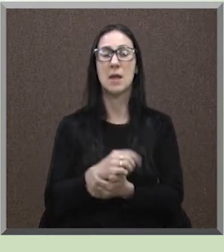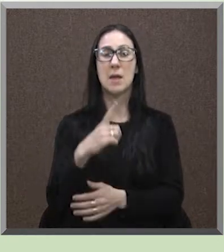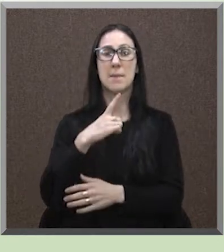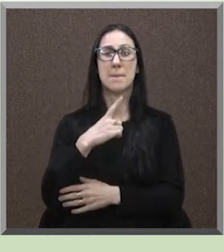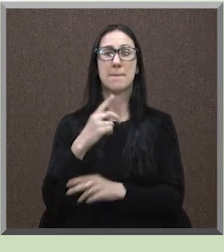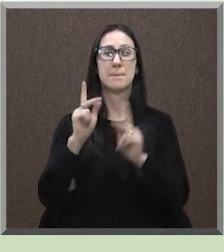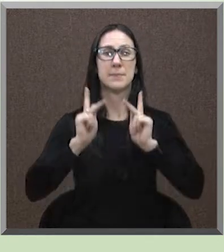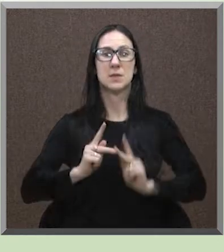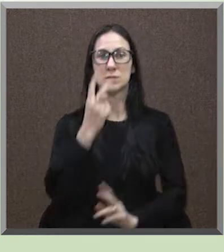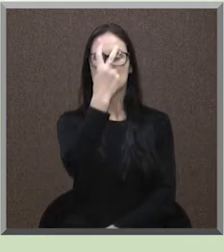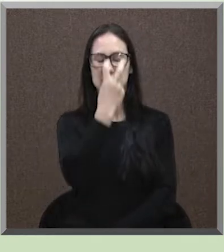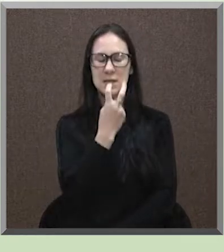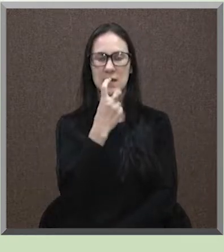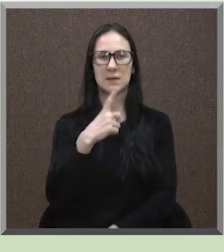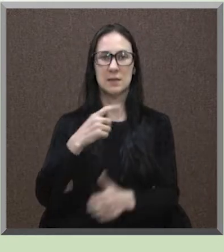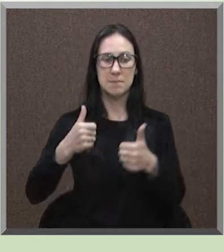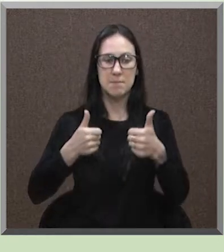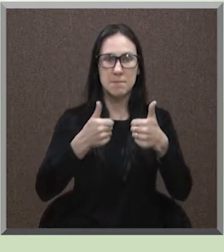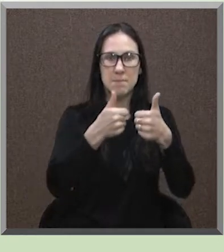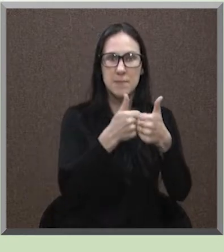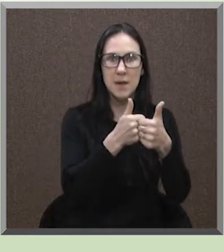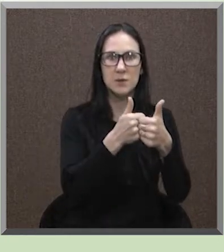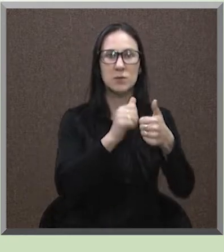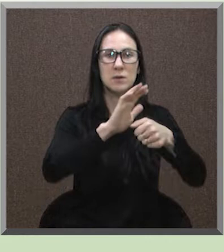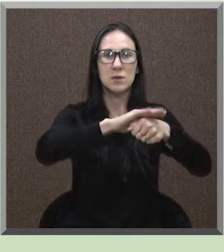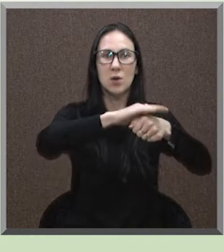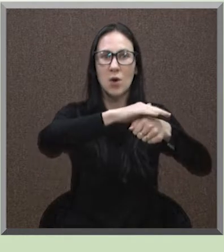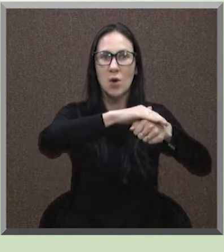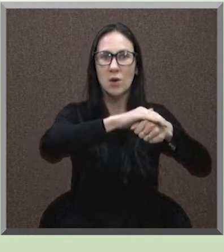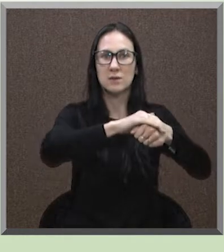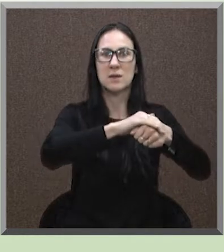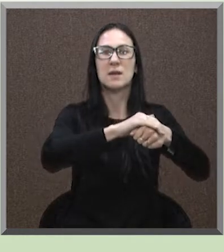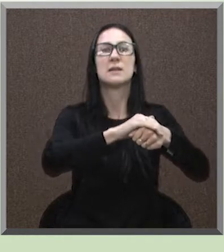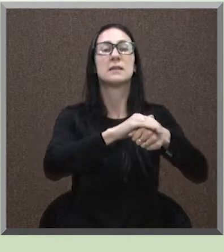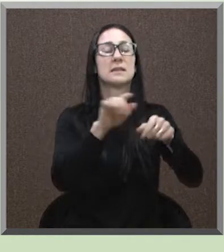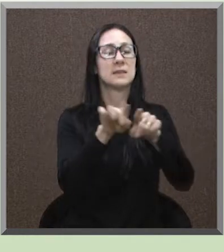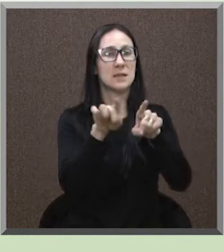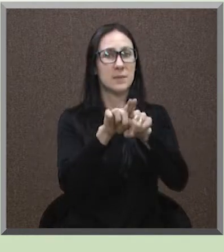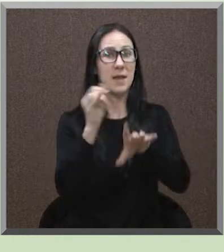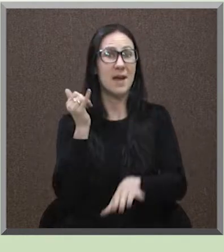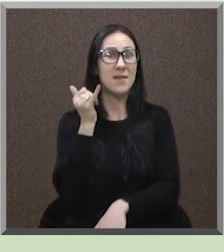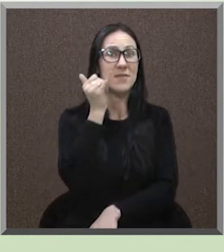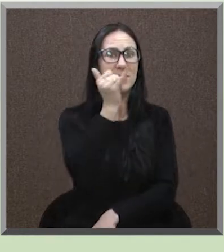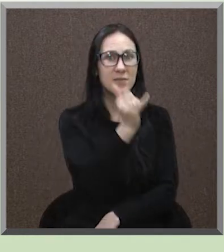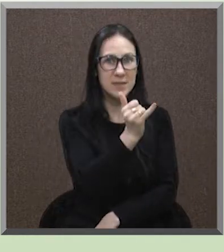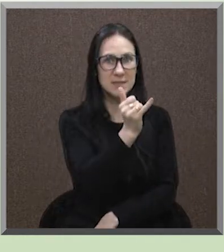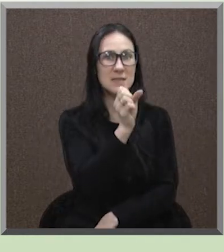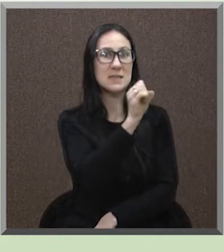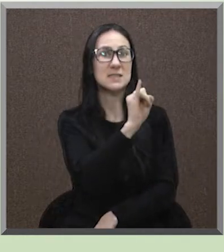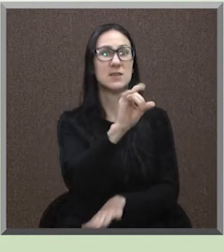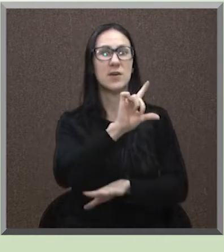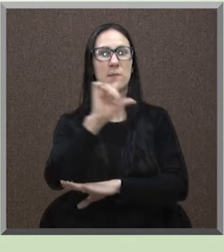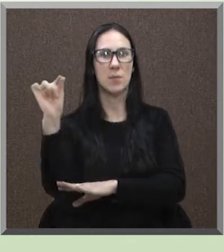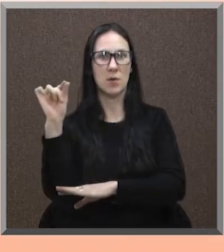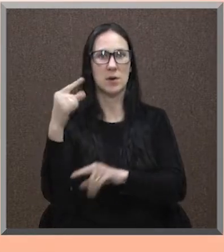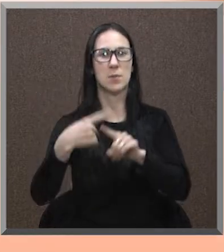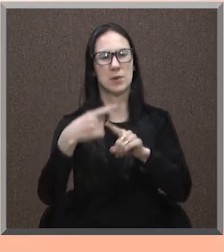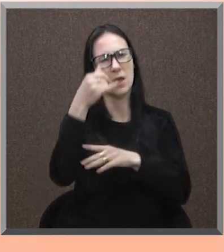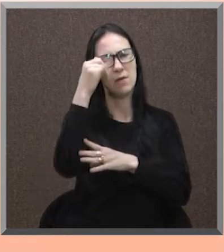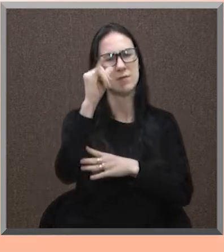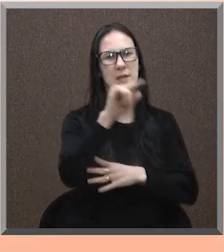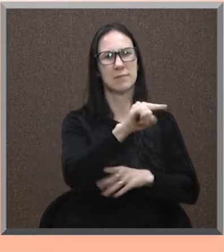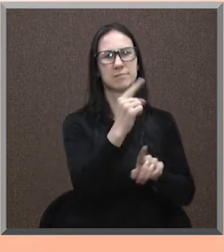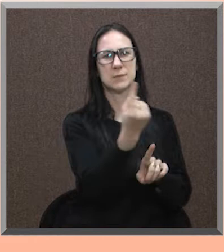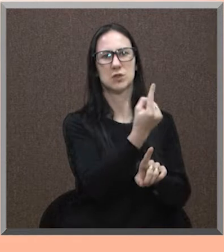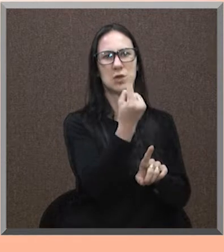de leve a sua mão, falando diretamente com ela. E não se esqueça de avisar ao se afastar, para ela não ficar falando sozinha. E se